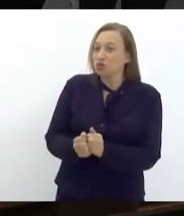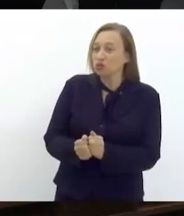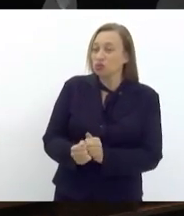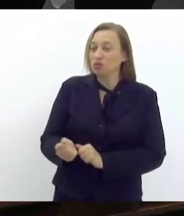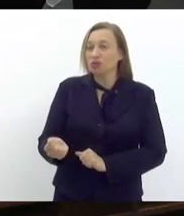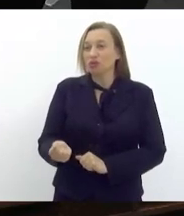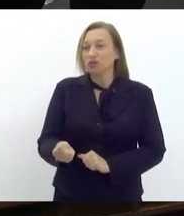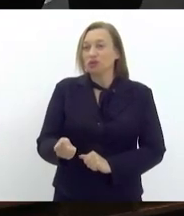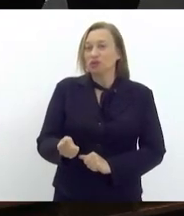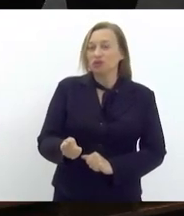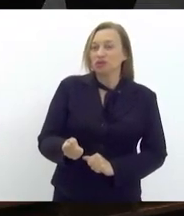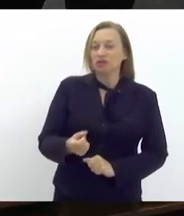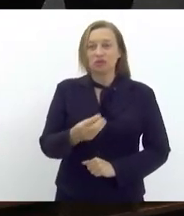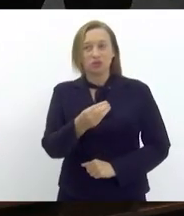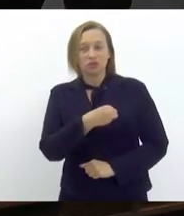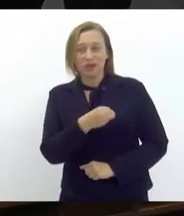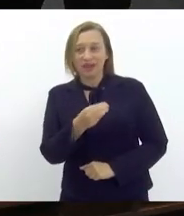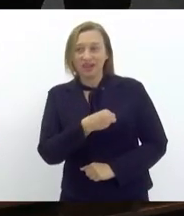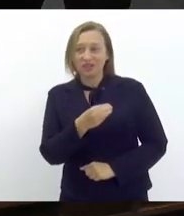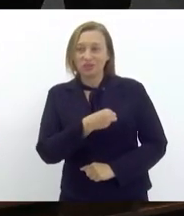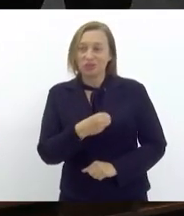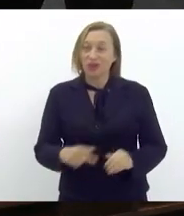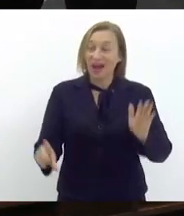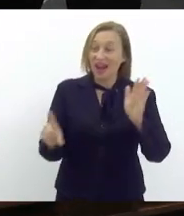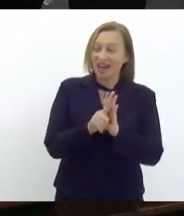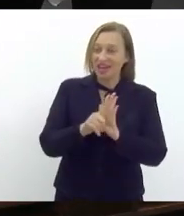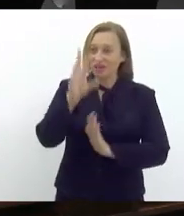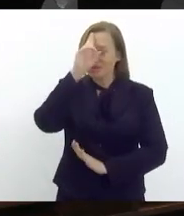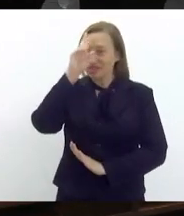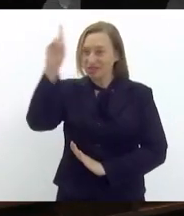antes tem o seu prazer na lei do senhor